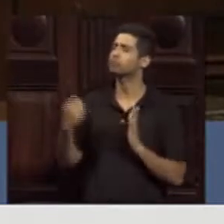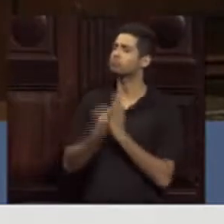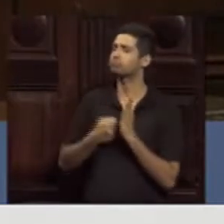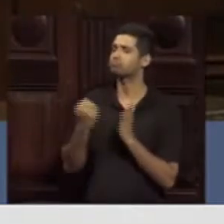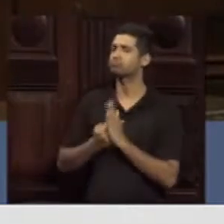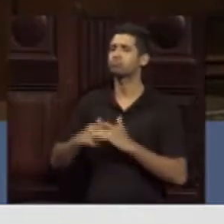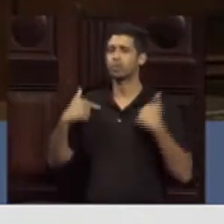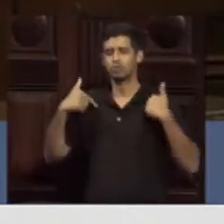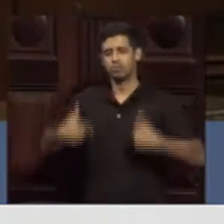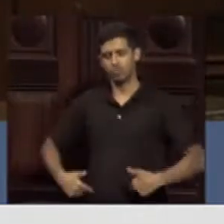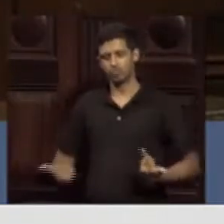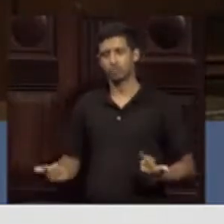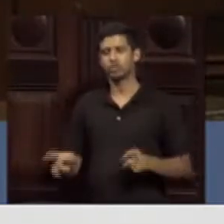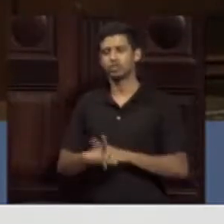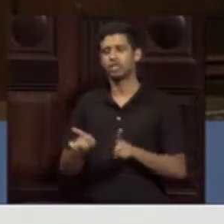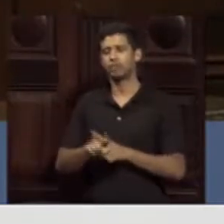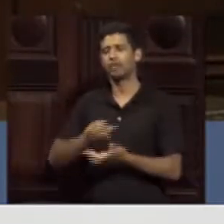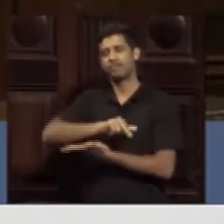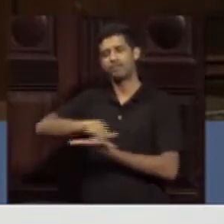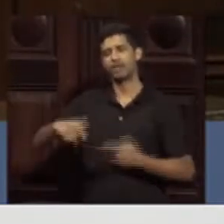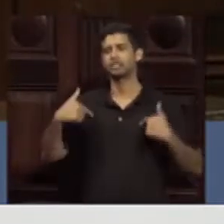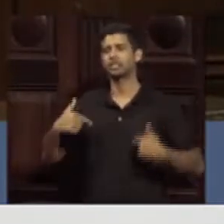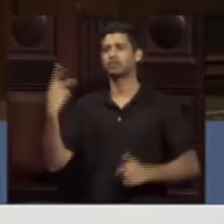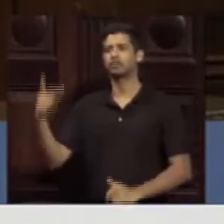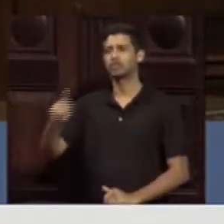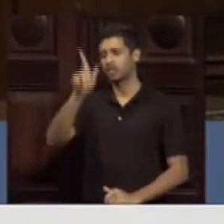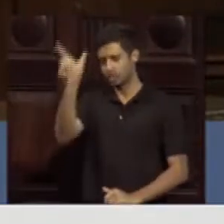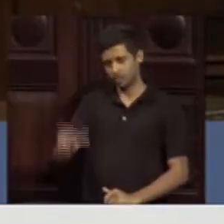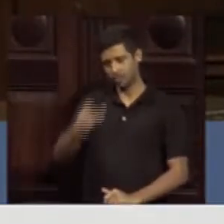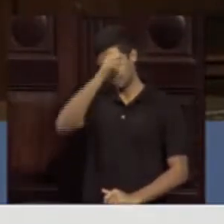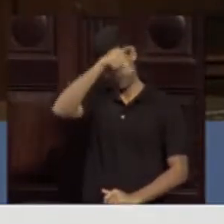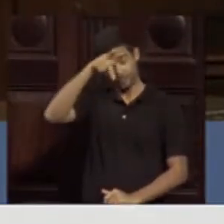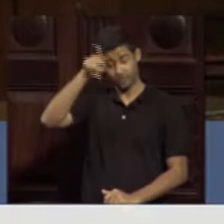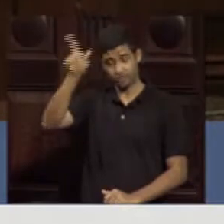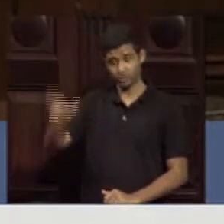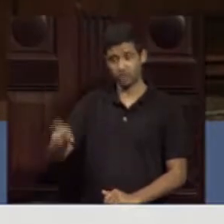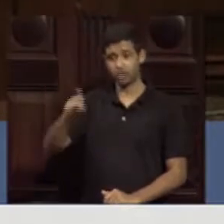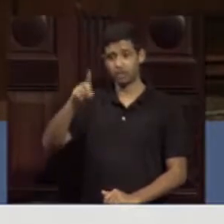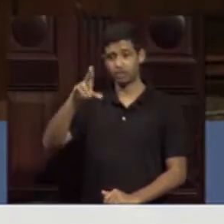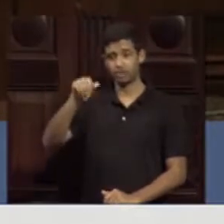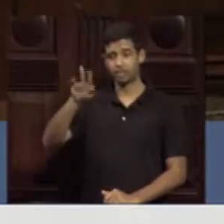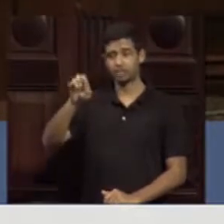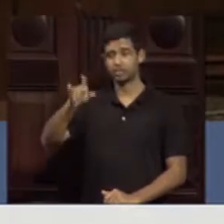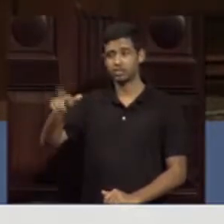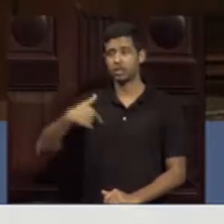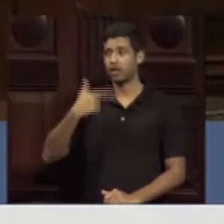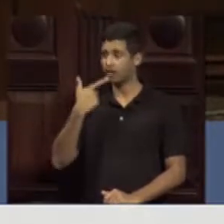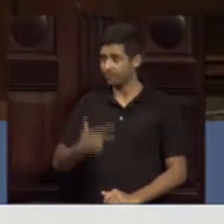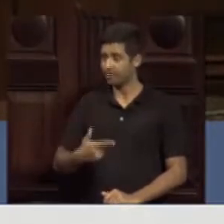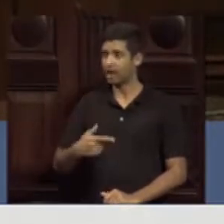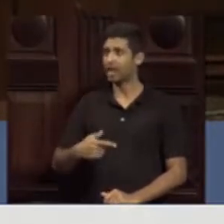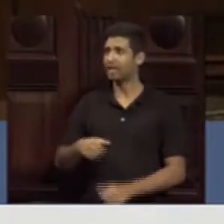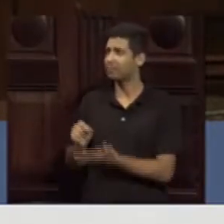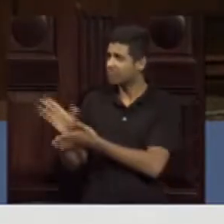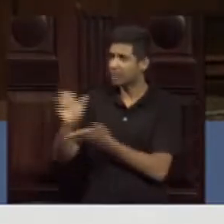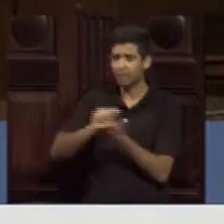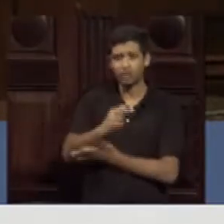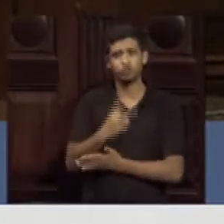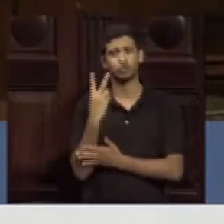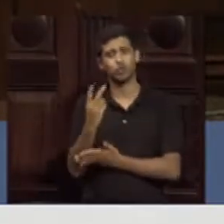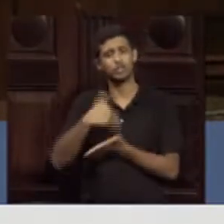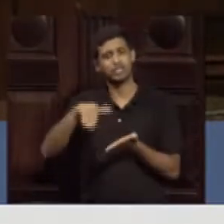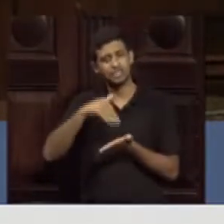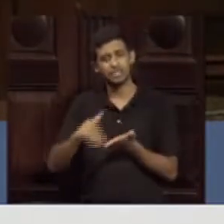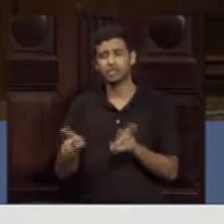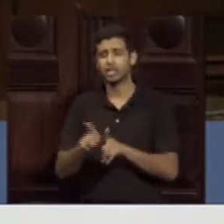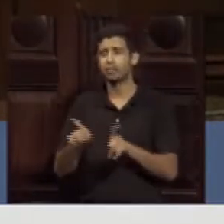postura e posições ao prefeito do Rio. Prefeito Crivella, demita imediatamente esses dois secretários, restabeleça a